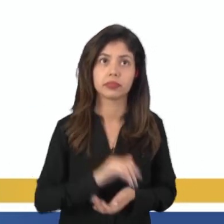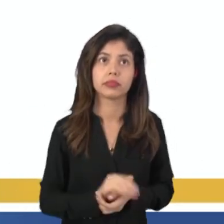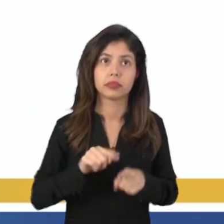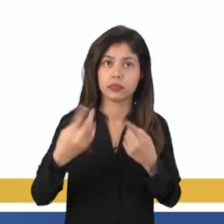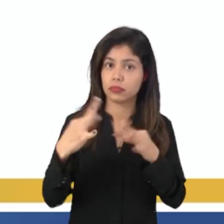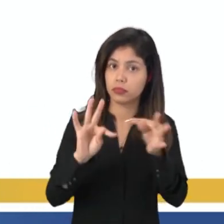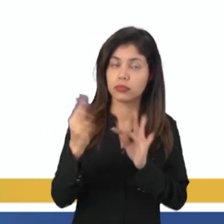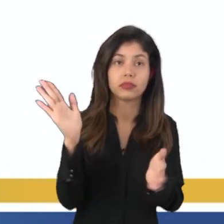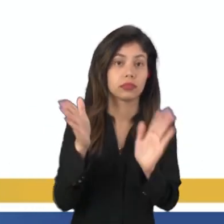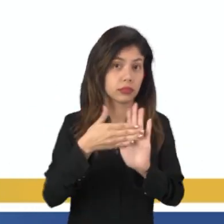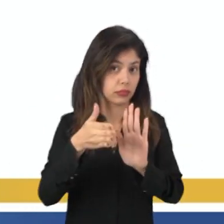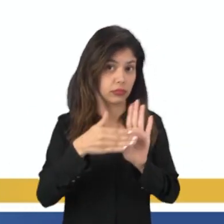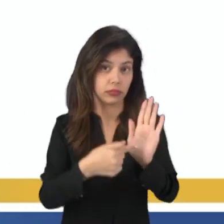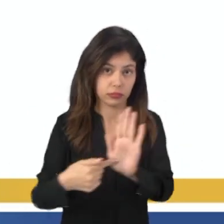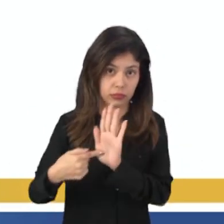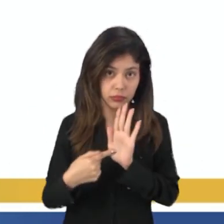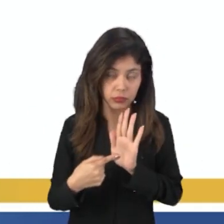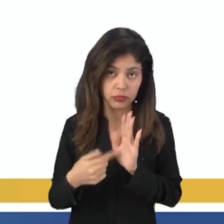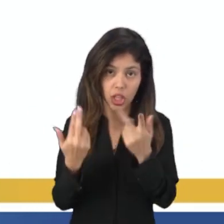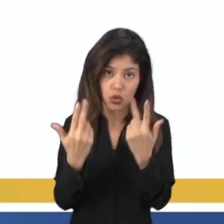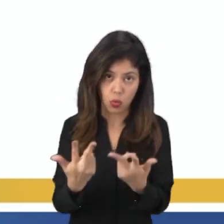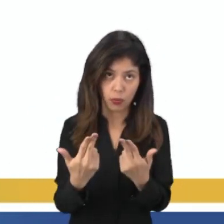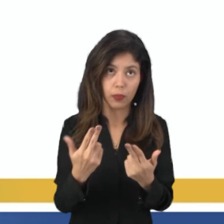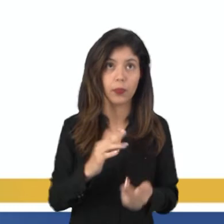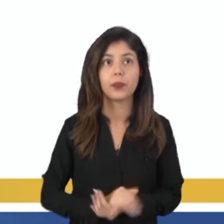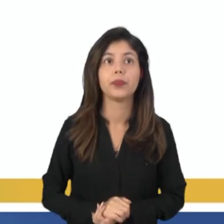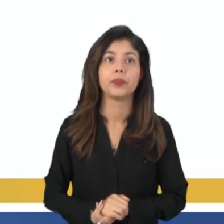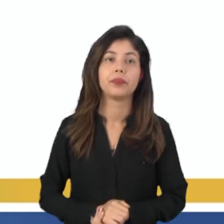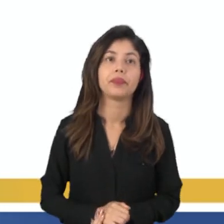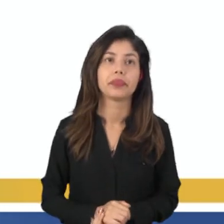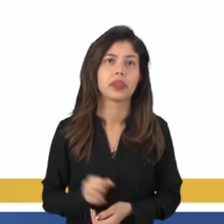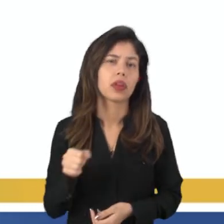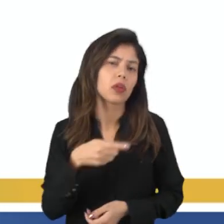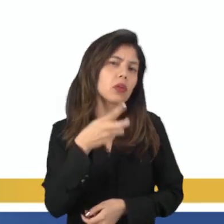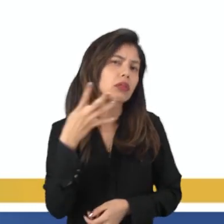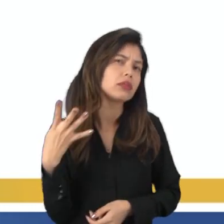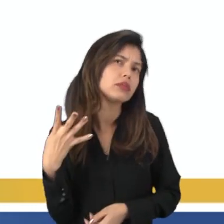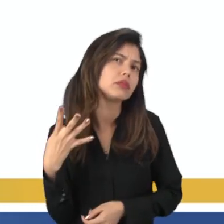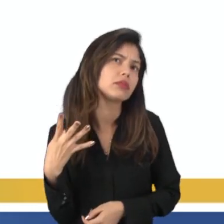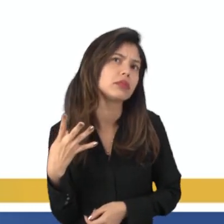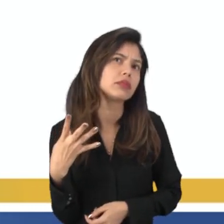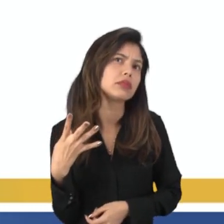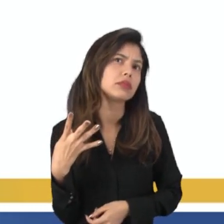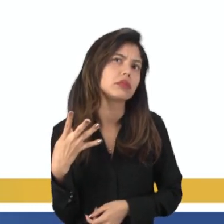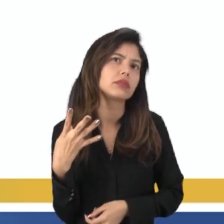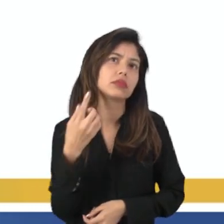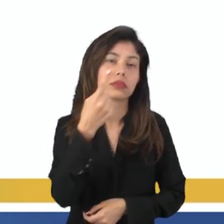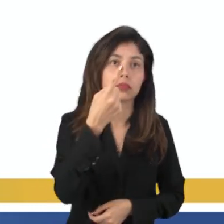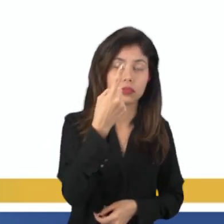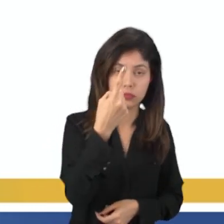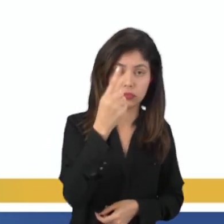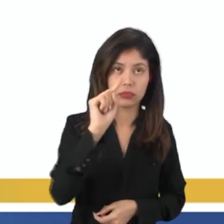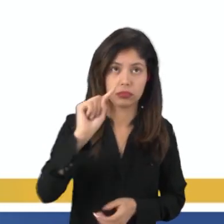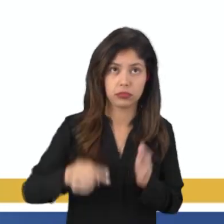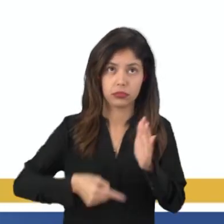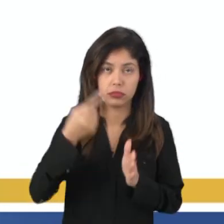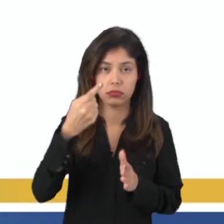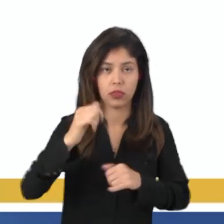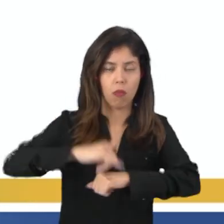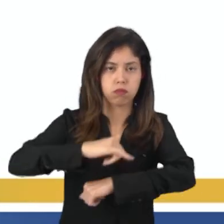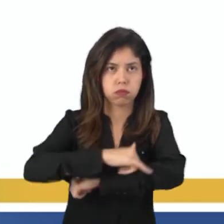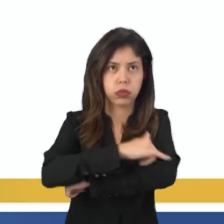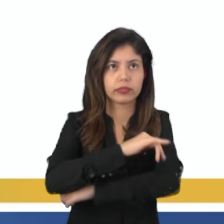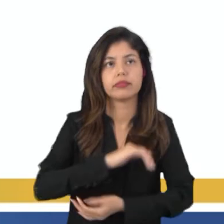que não têm tecnologia na mesma proporção de... Quantas vezes essa proporção? Letra A, uma vez a chance